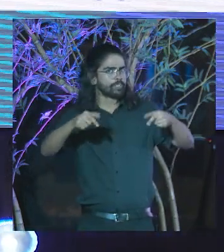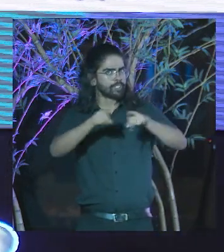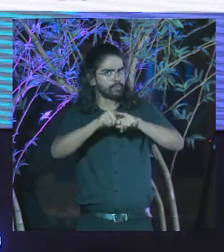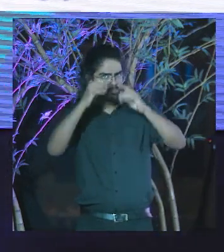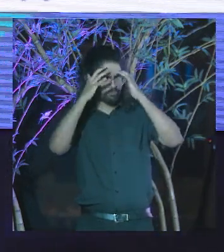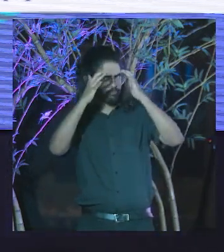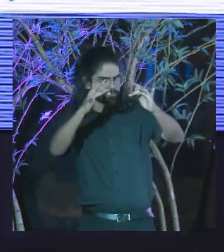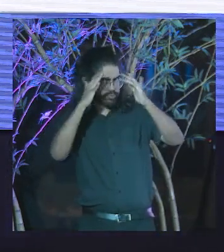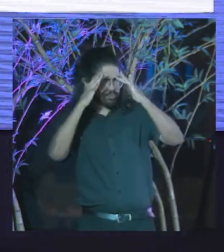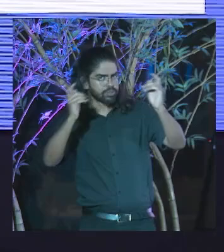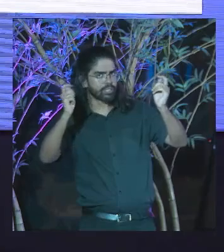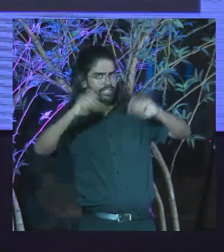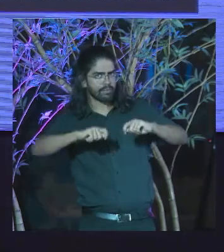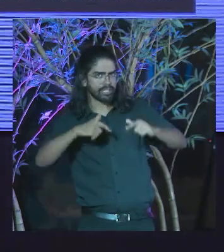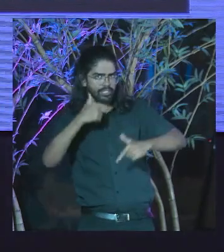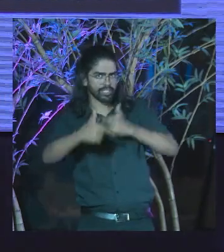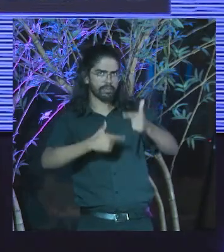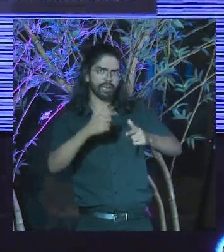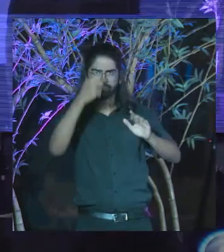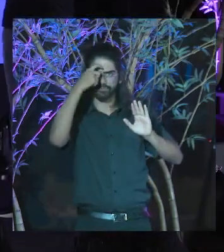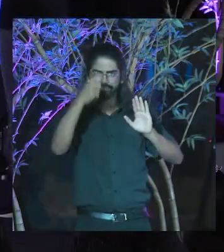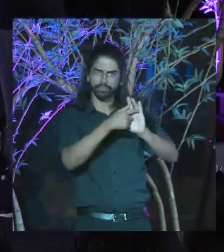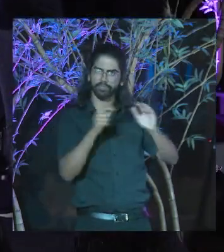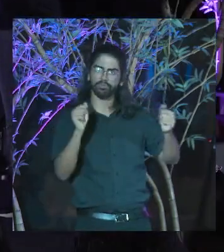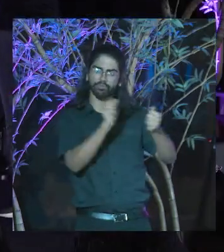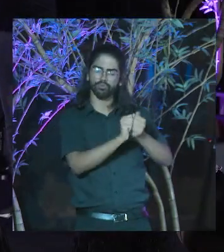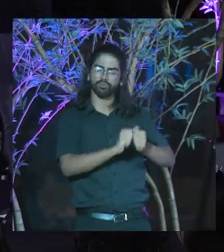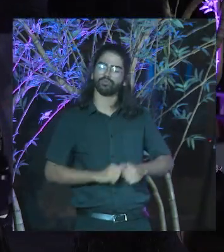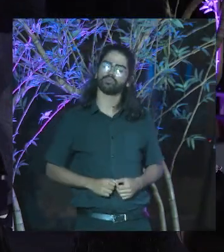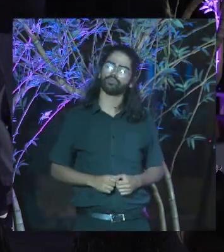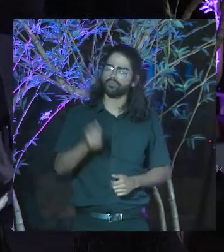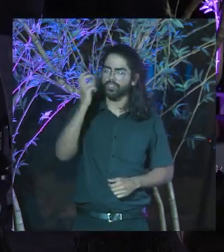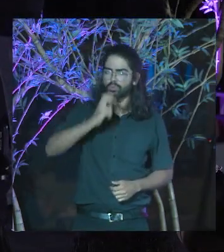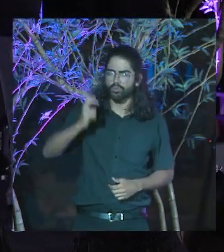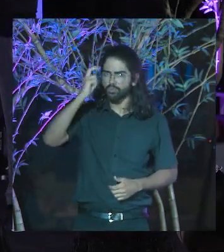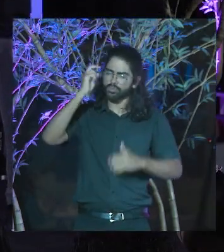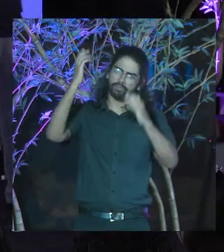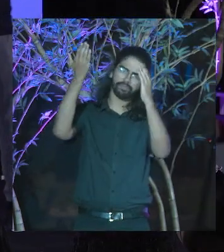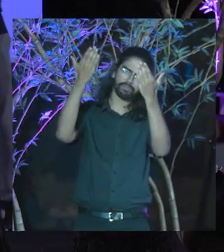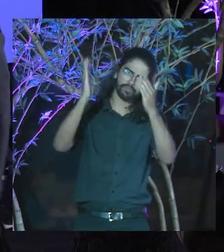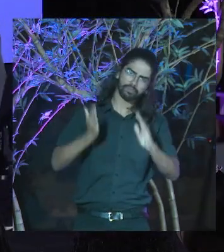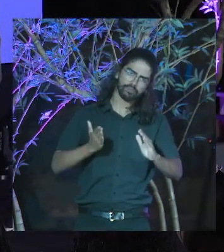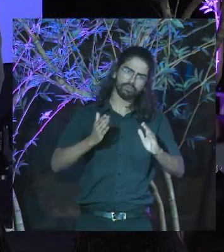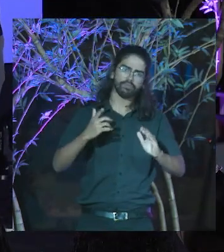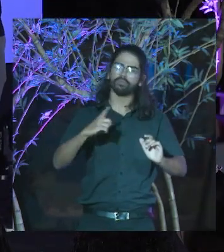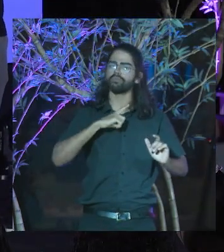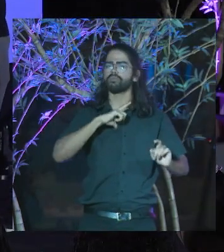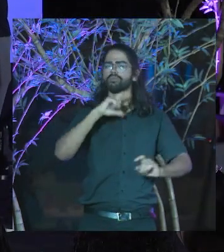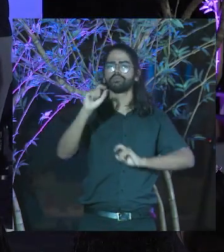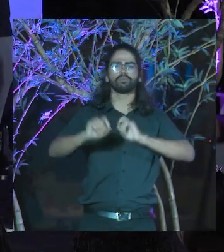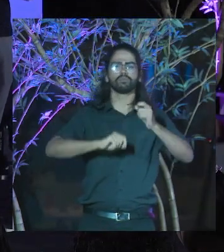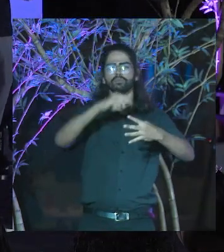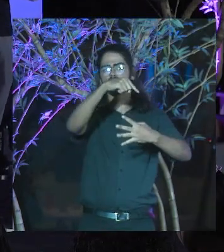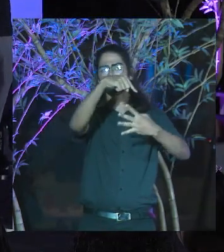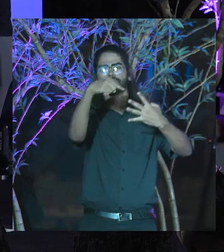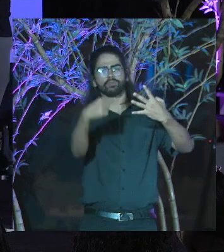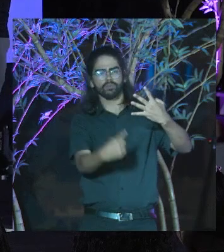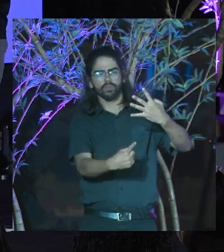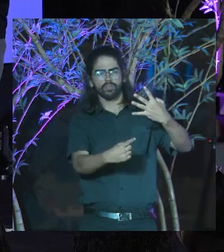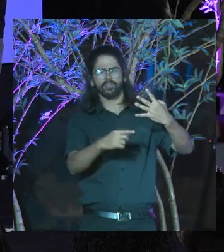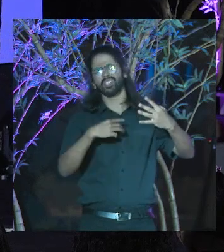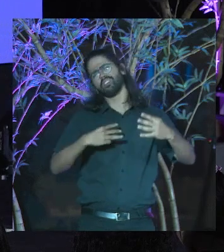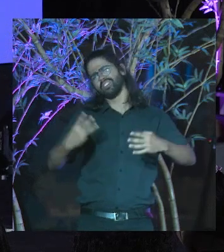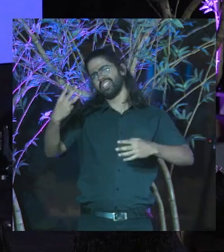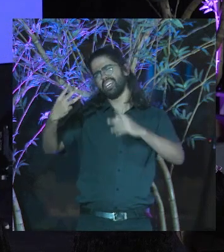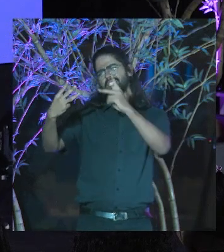para trabalhar com isso. A cultura analítica, ela é composta por 4 pilares, a gente chama de 3P